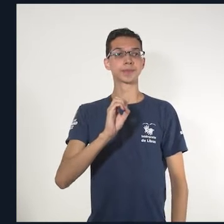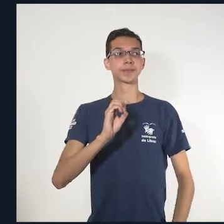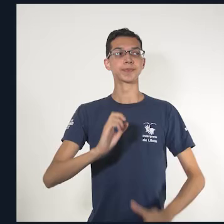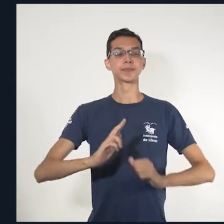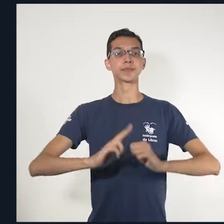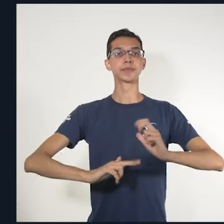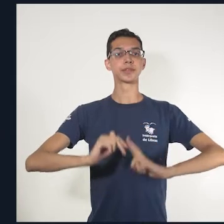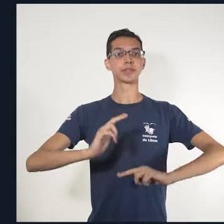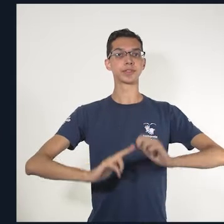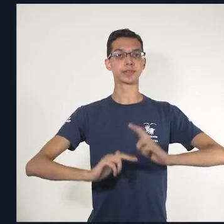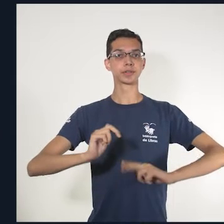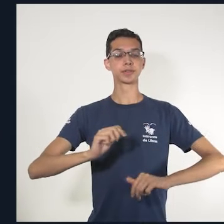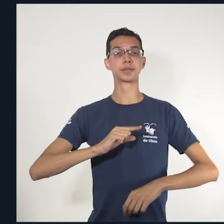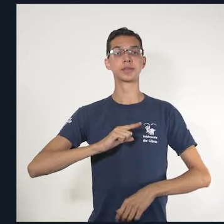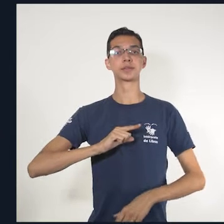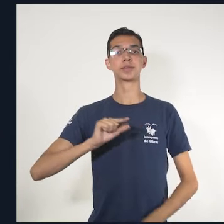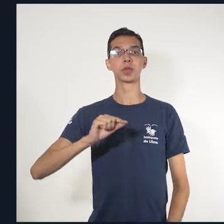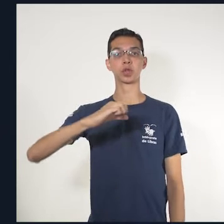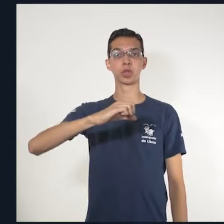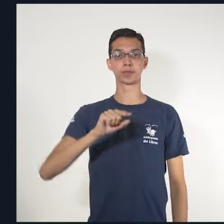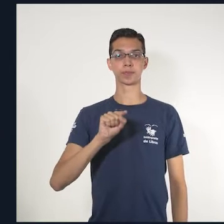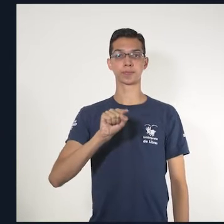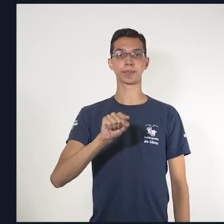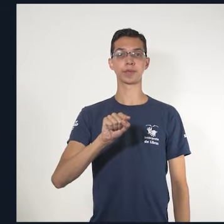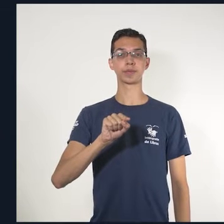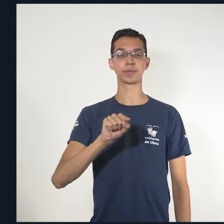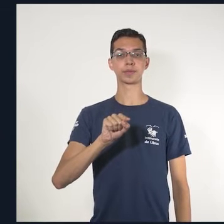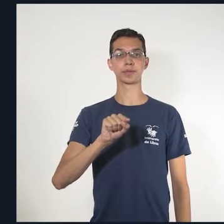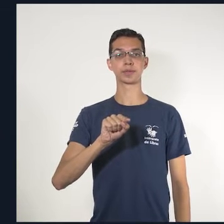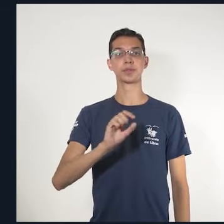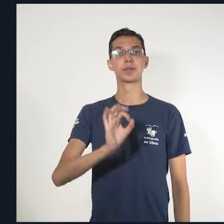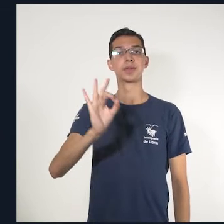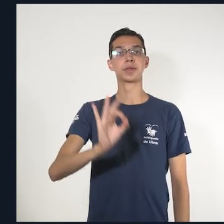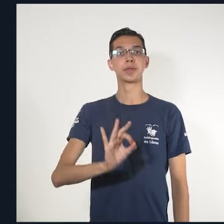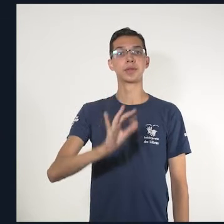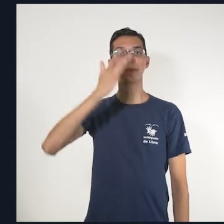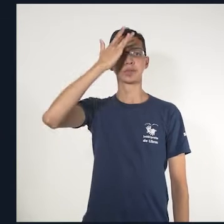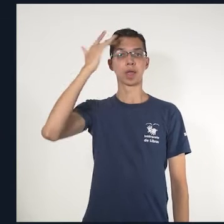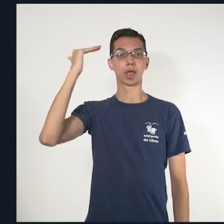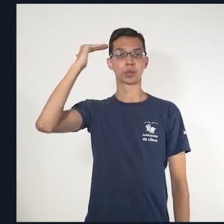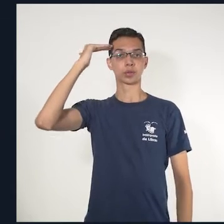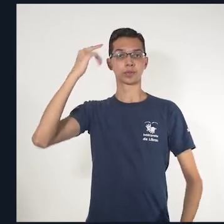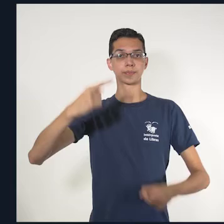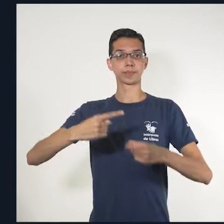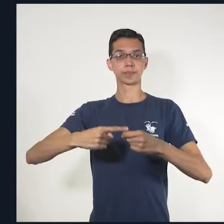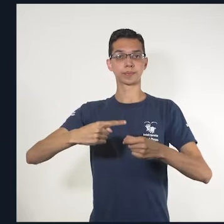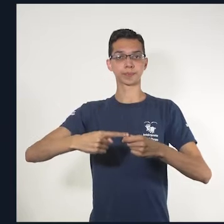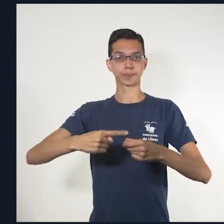nós detectamos 9,5% da população adulta da cidade. Aí vimos até